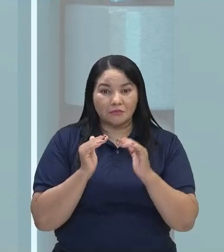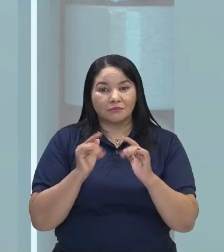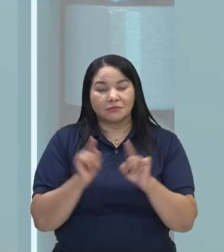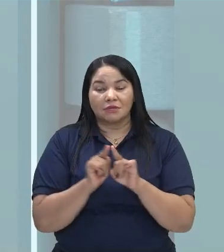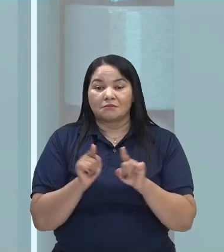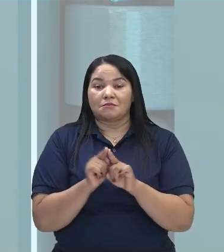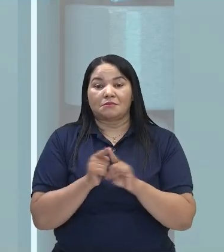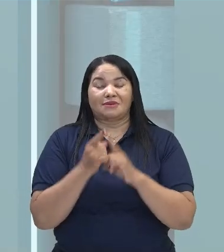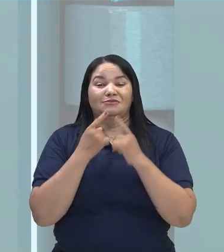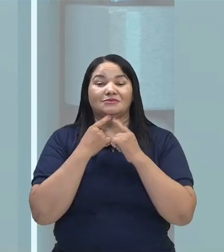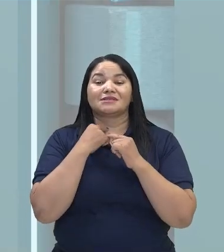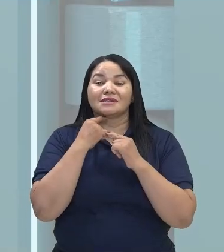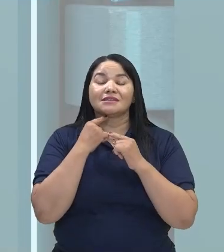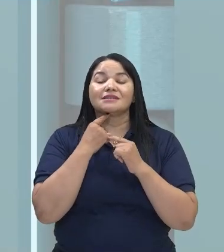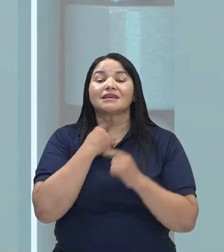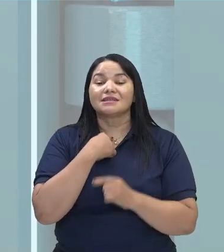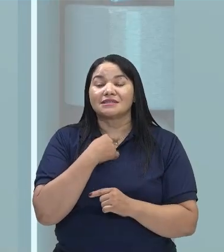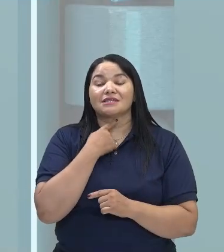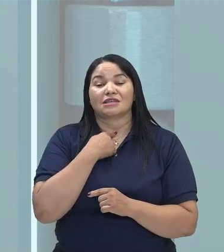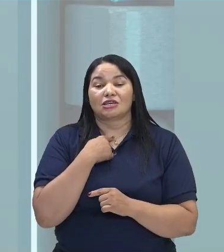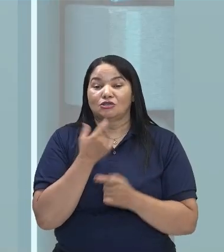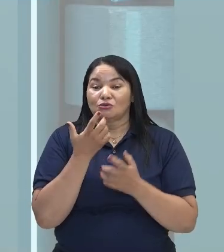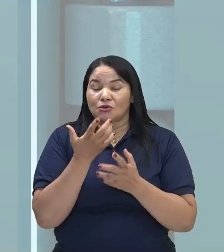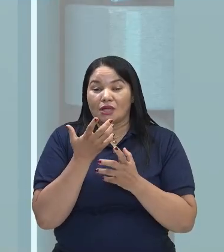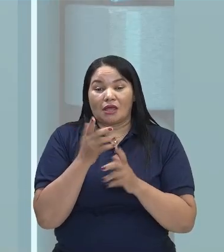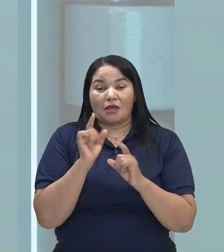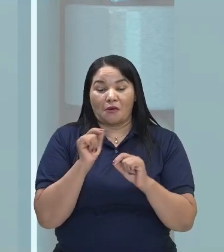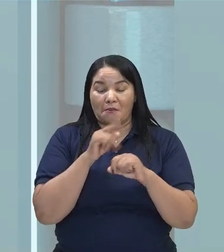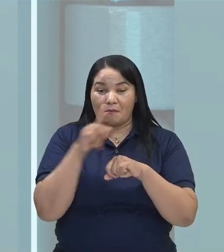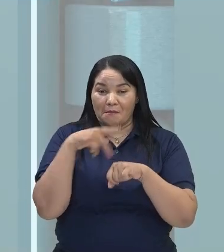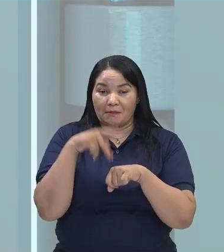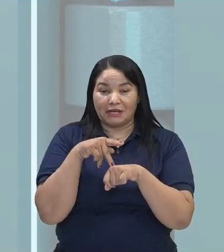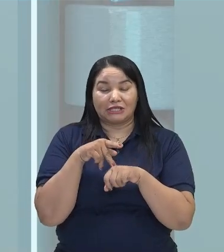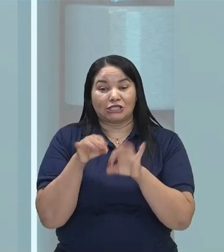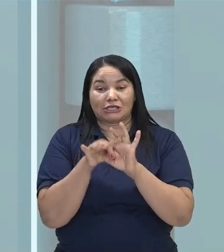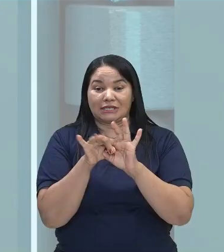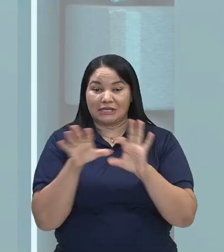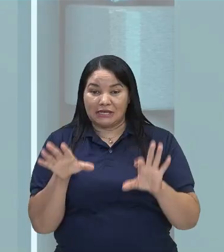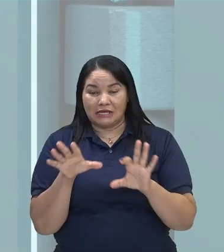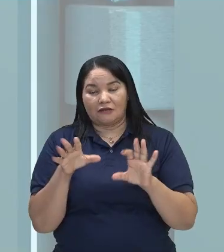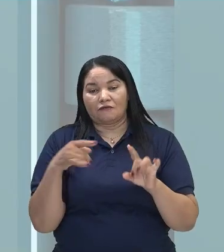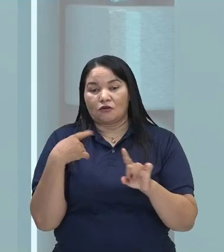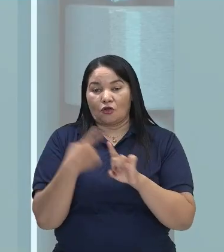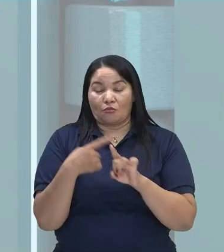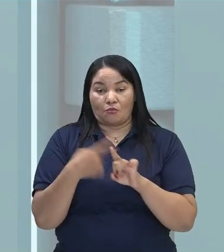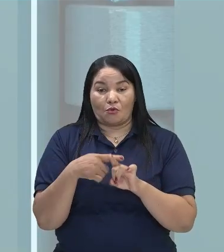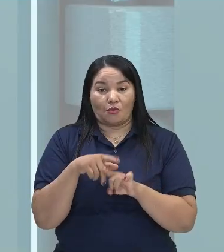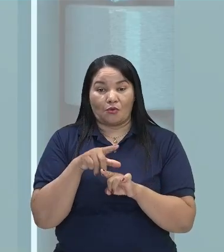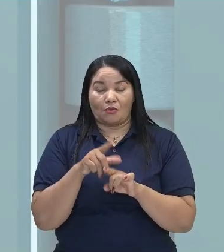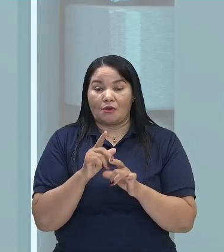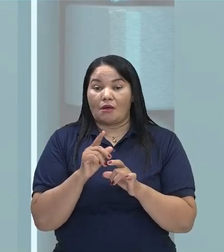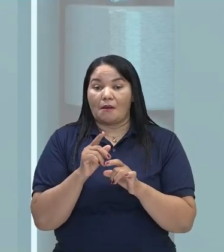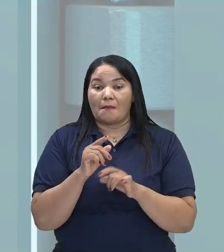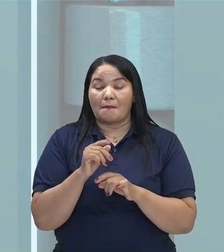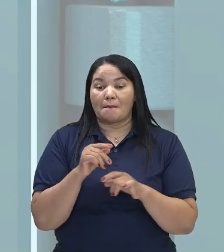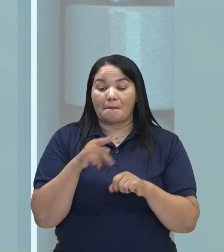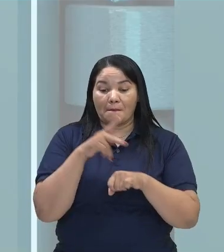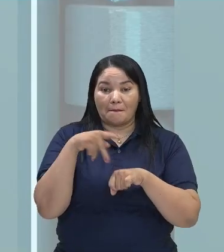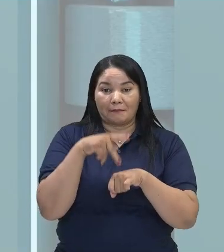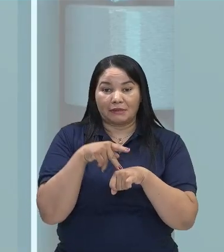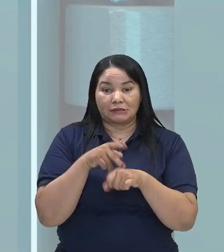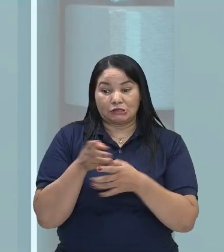de ter o nosso país livre de Portugal, porque o nosso país era explorado